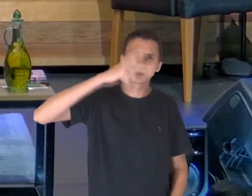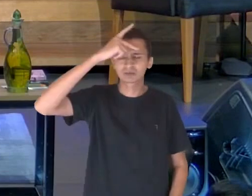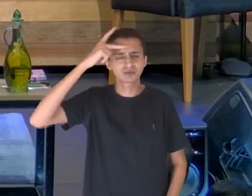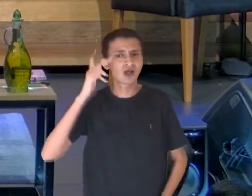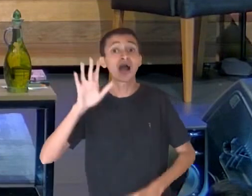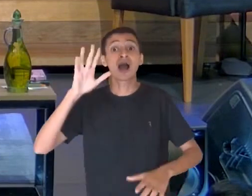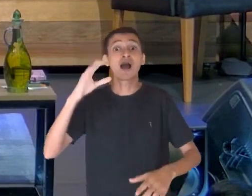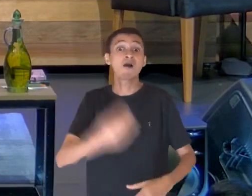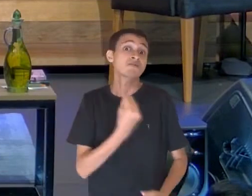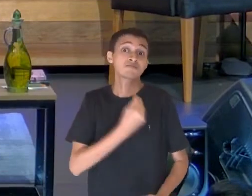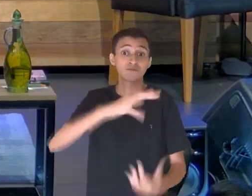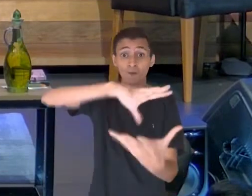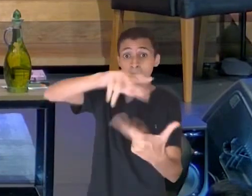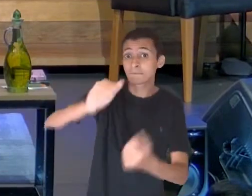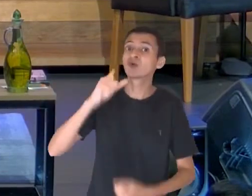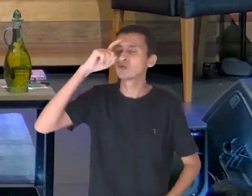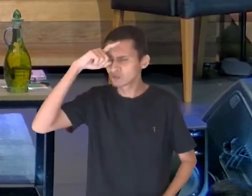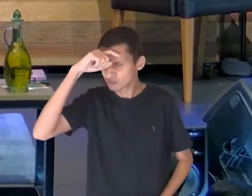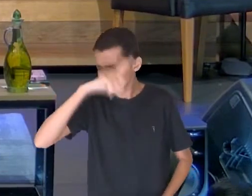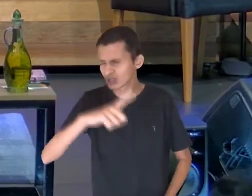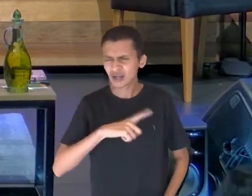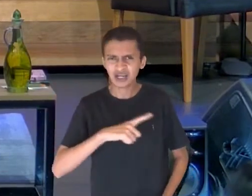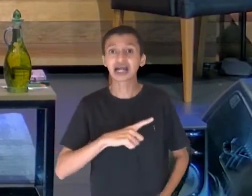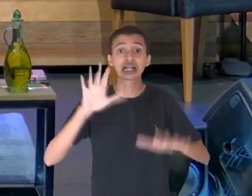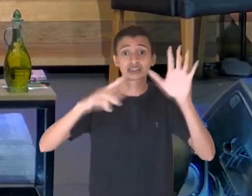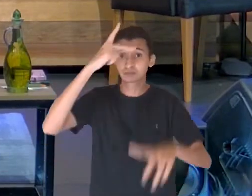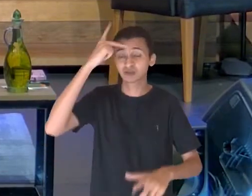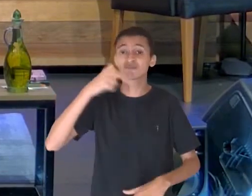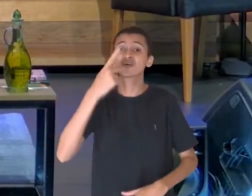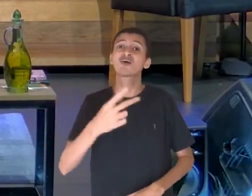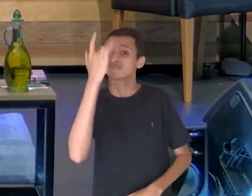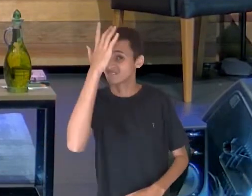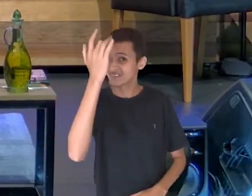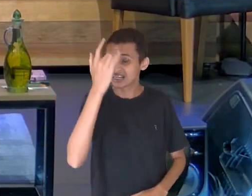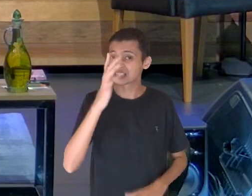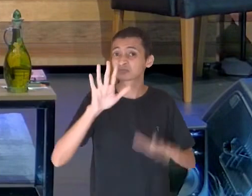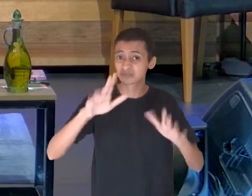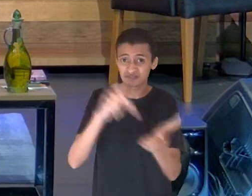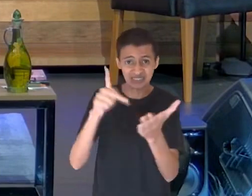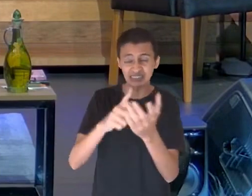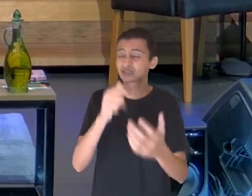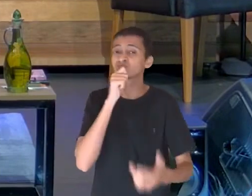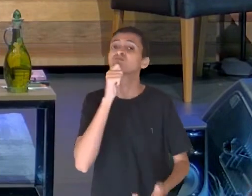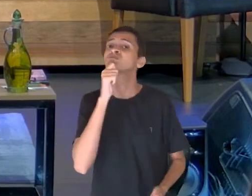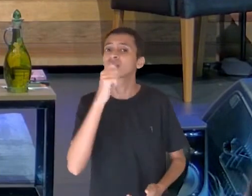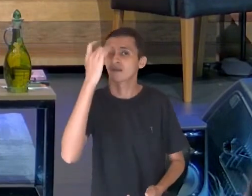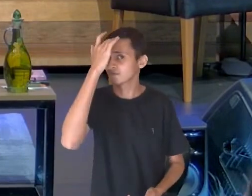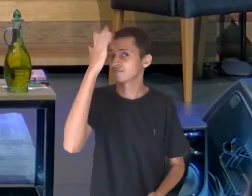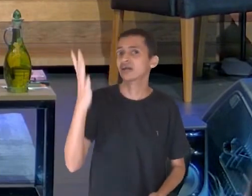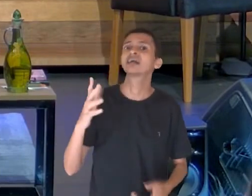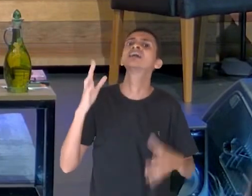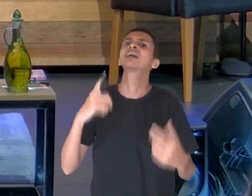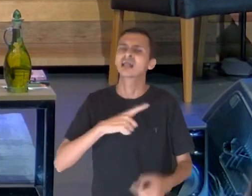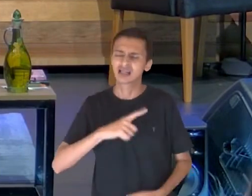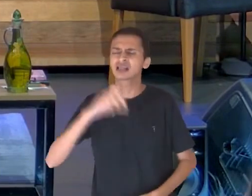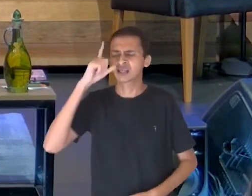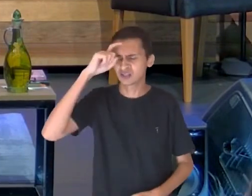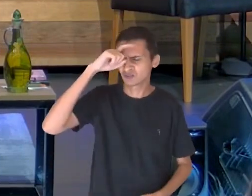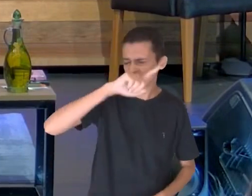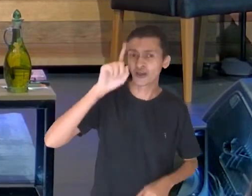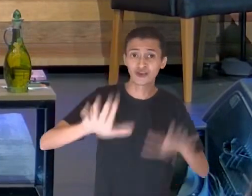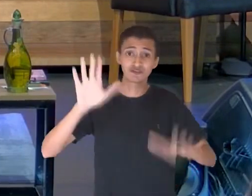foi fácil. Quem nos enganou que seria fácil? Mas um coração adorador adora